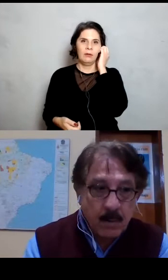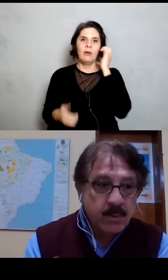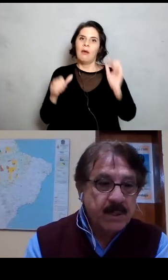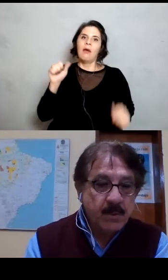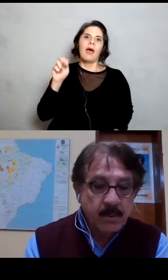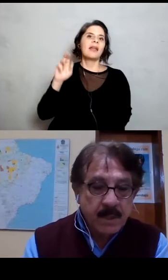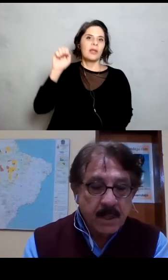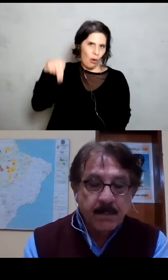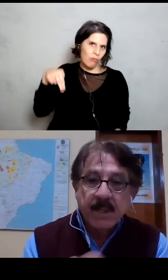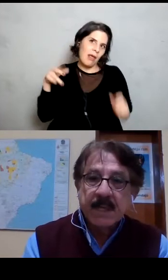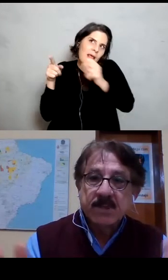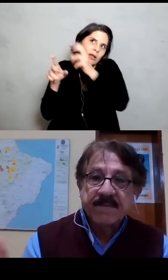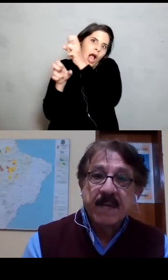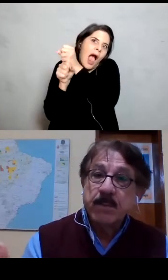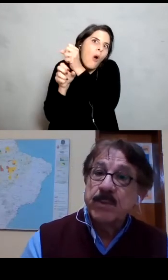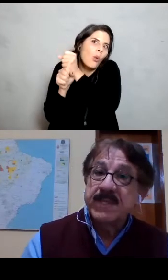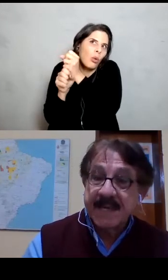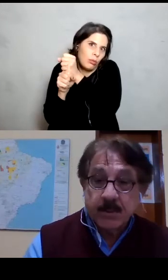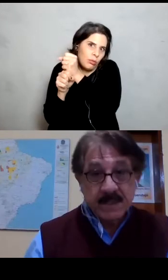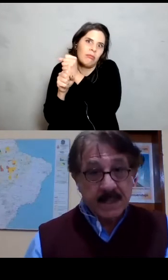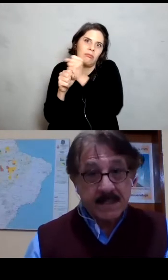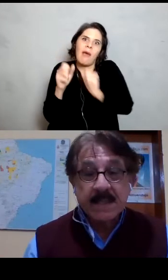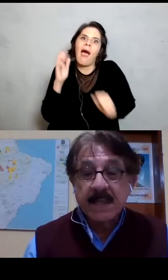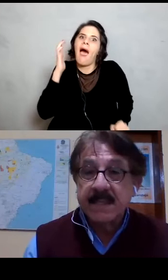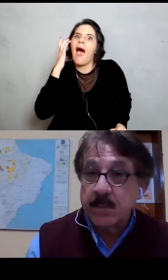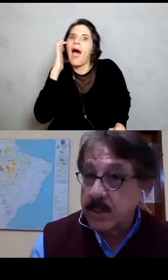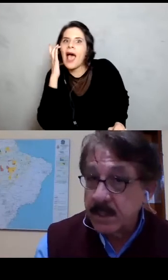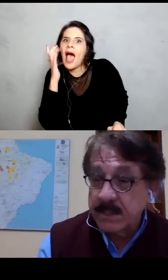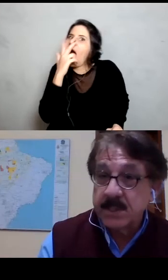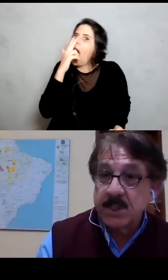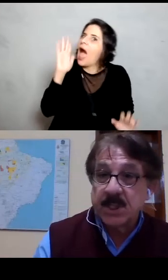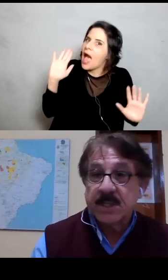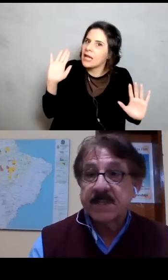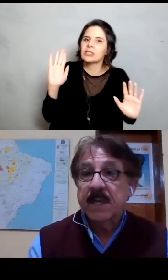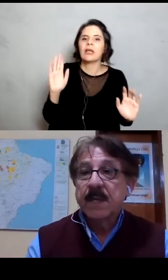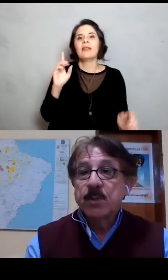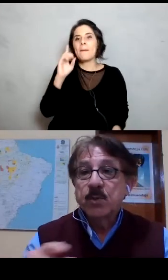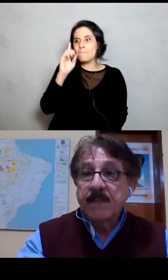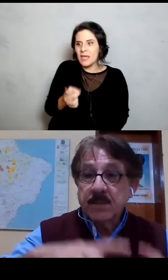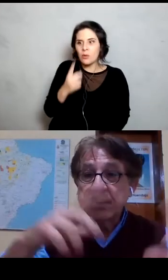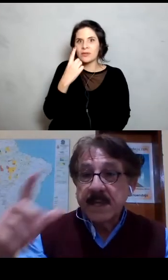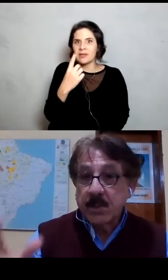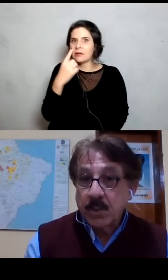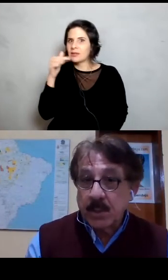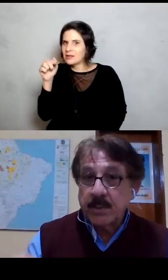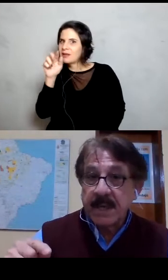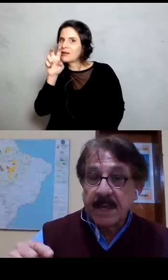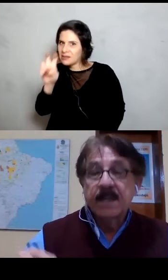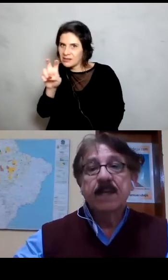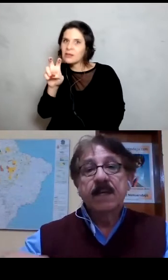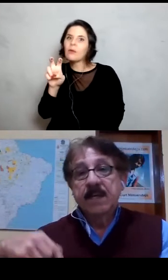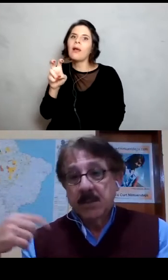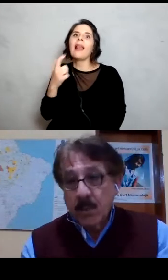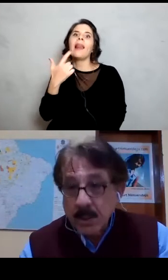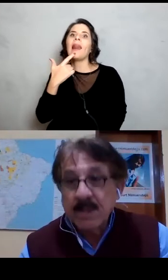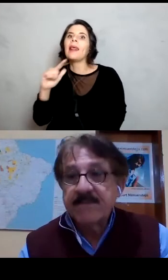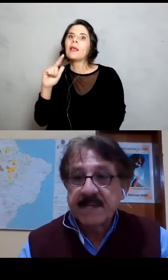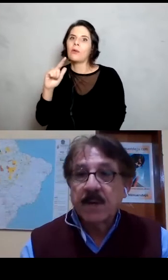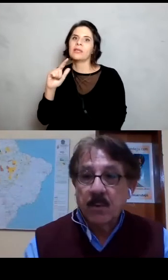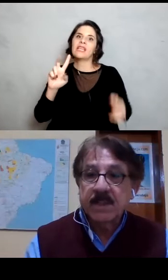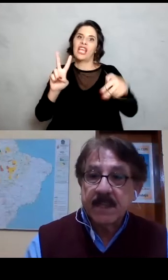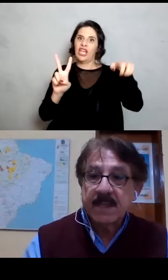segundo esse cálculo do Arion, em 1500 haveria 1.175 línguas indígenas no mesmo território que,